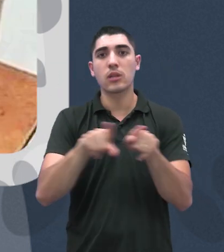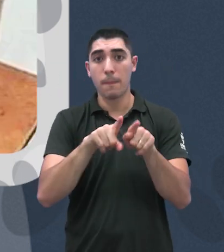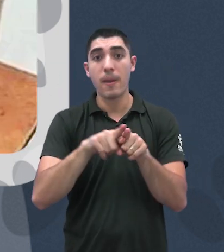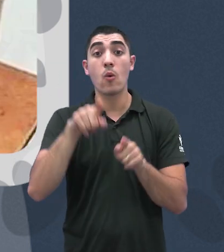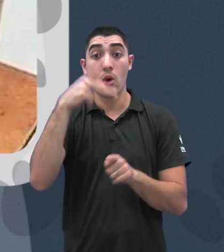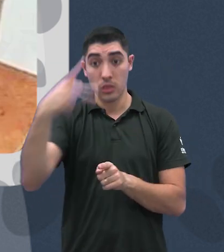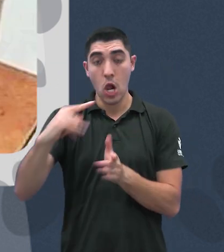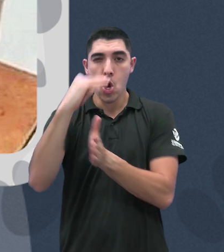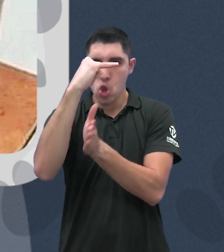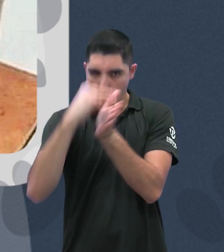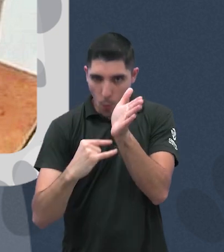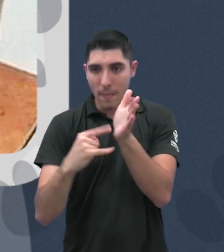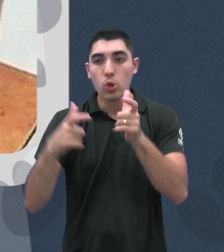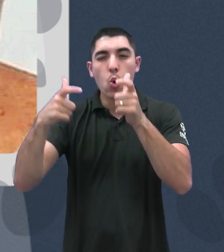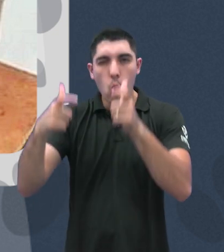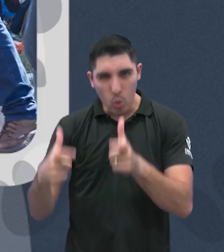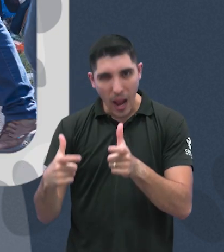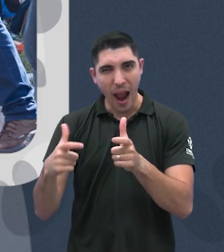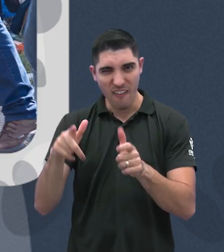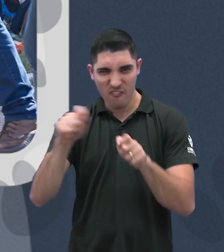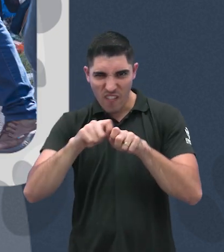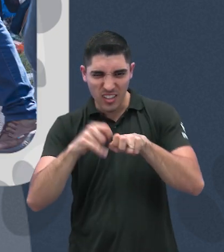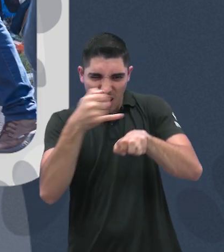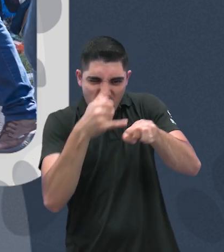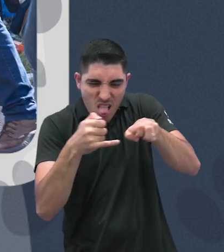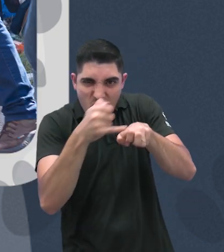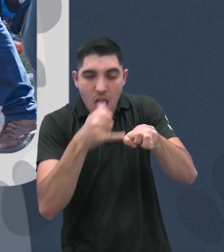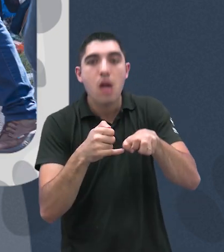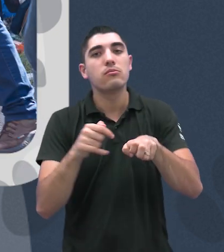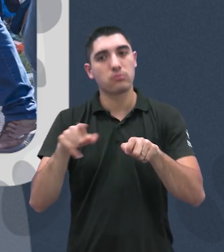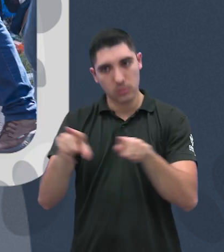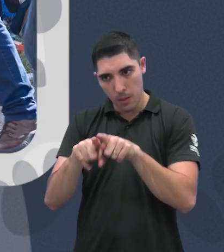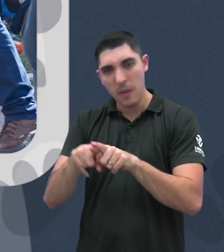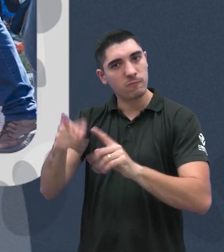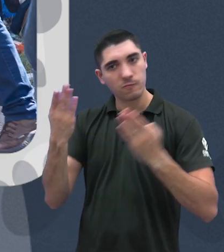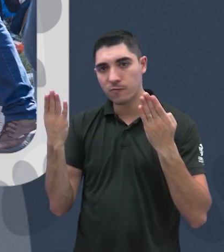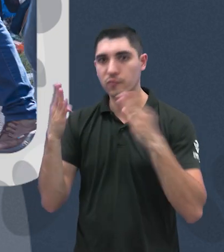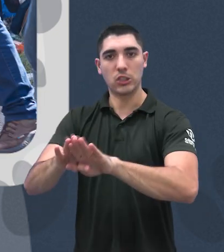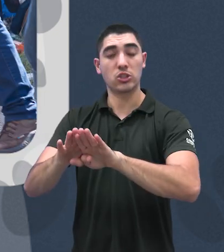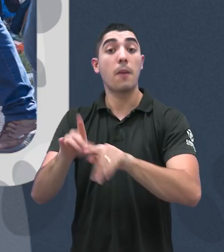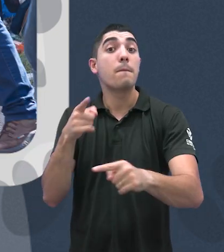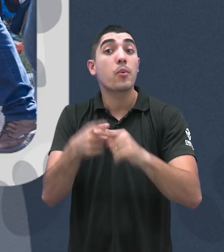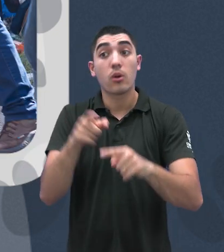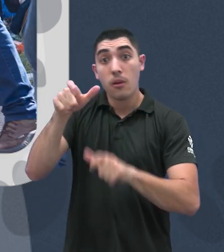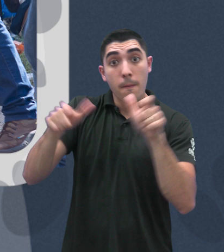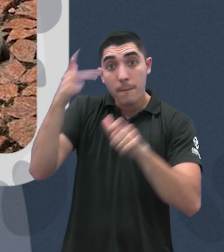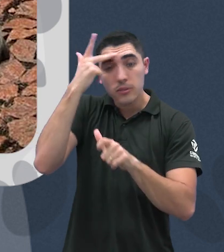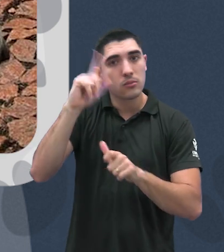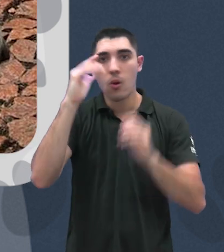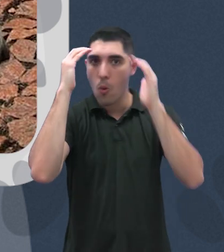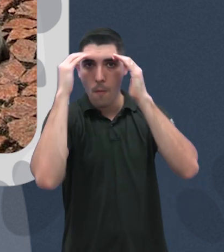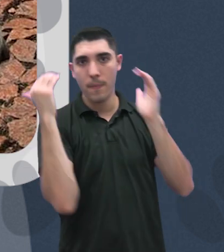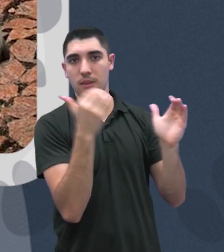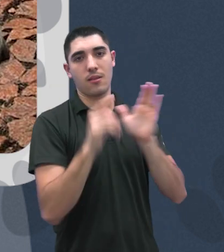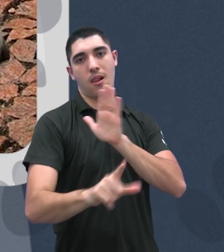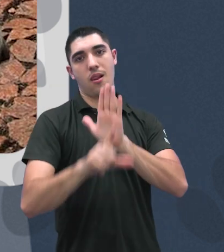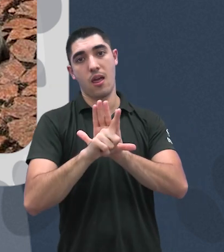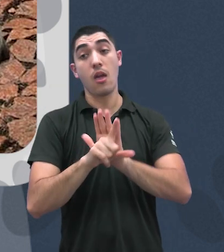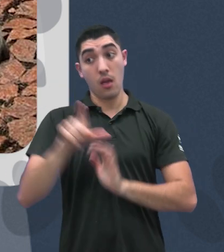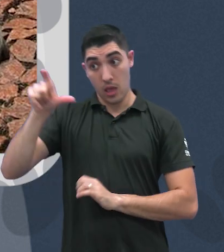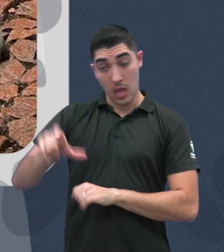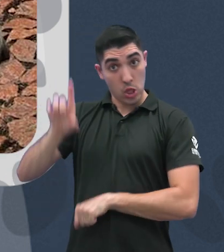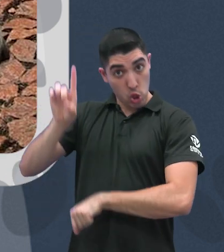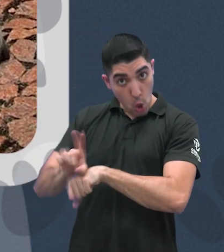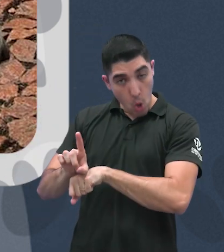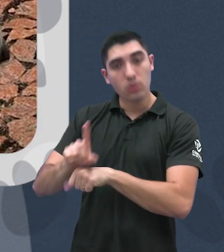suspensão e até cassação do alvará do estabelecimento que realiza tais intervenções, considerando como infratores tanto